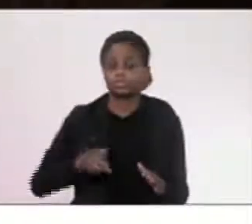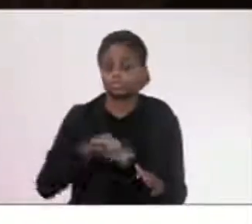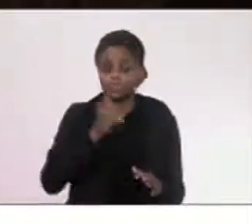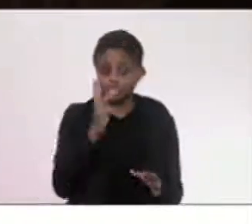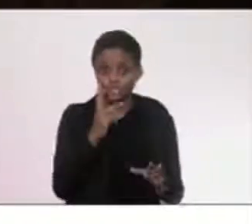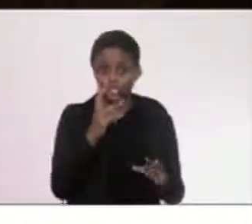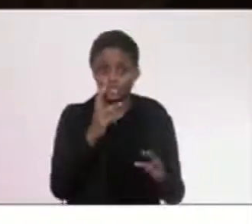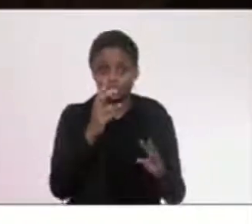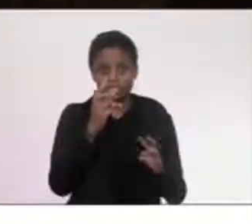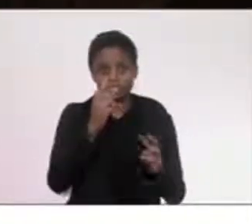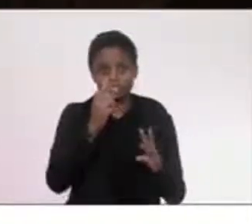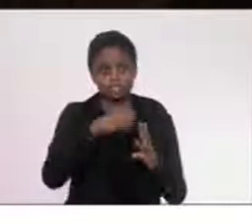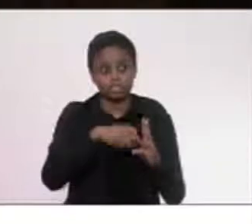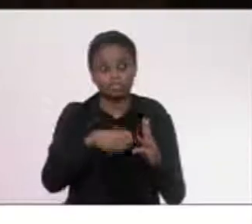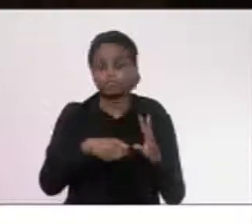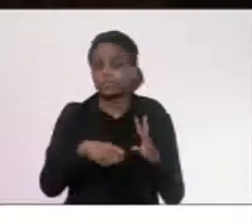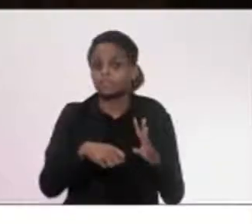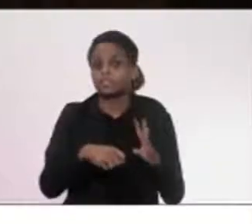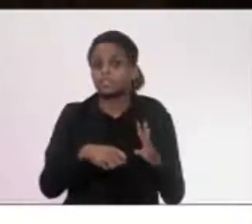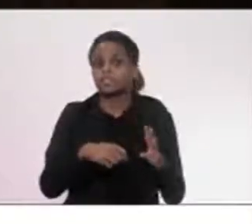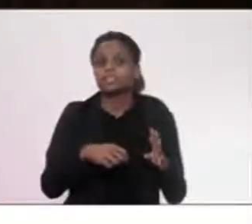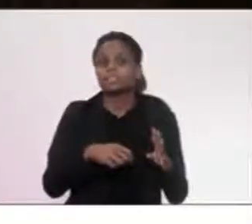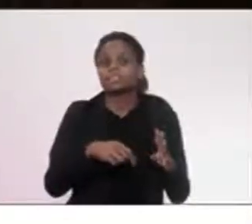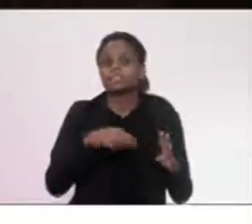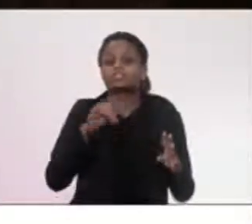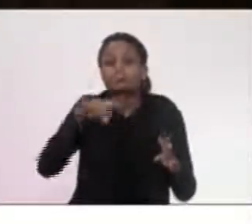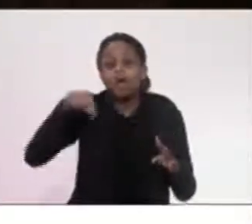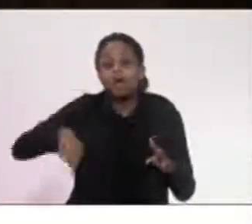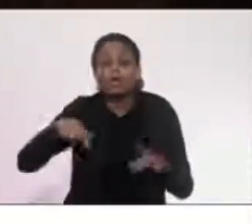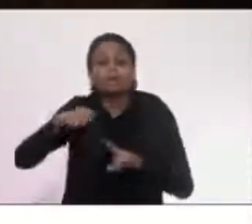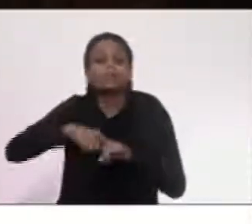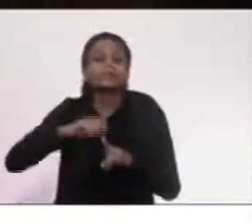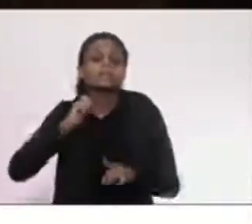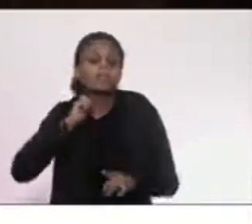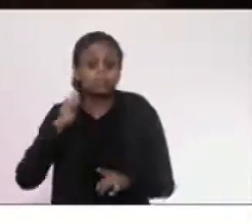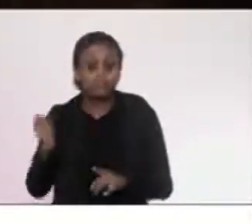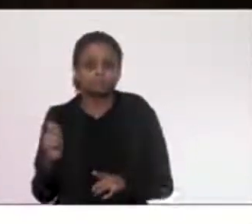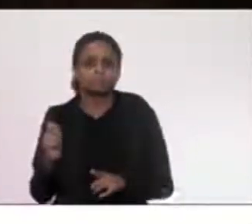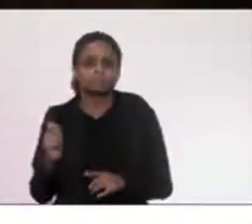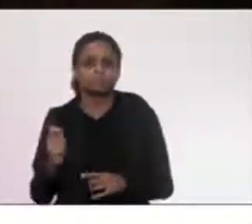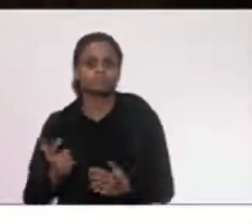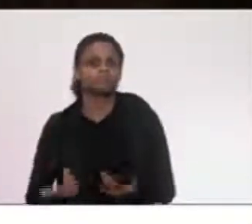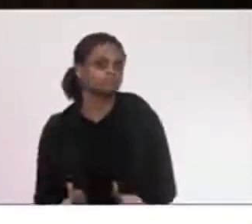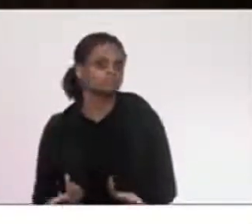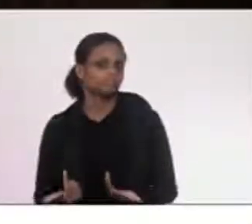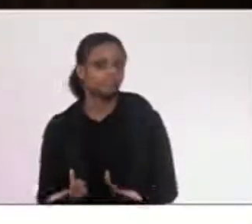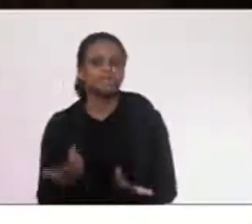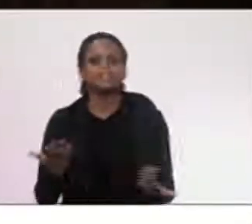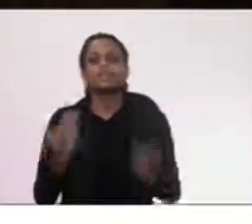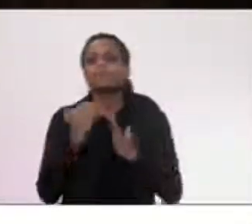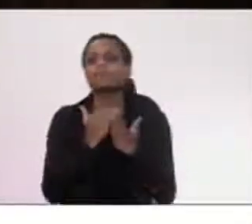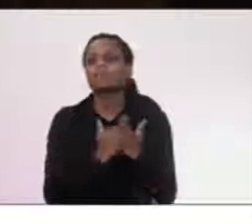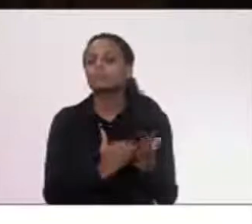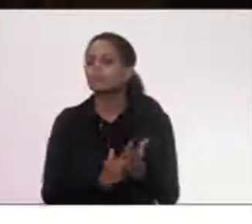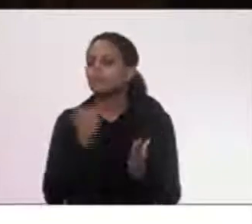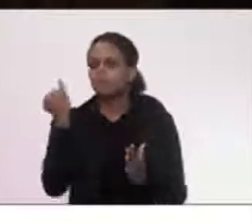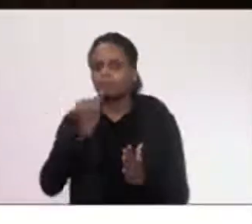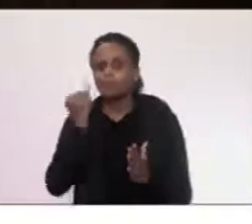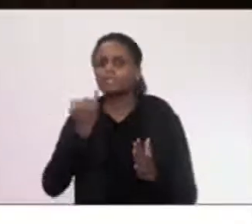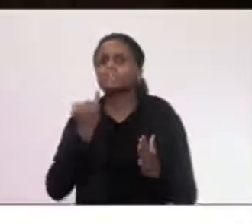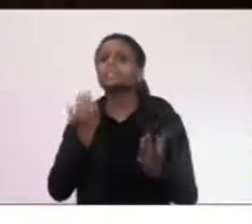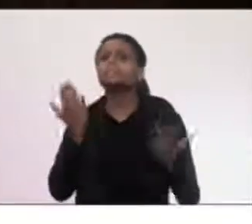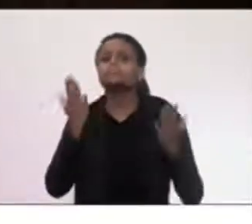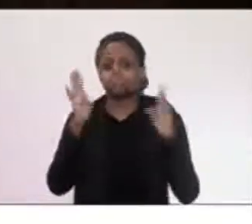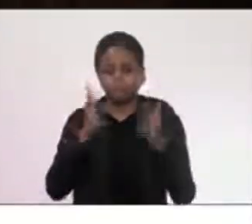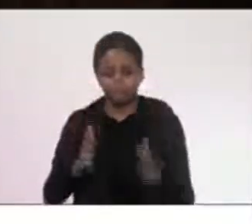primeiros meses agora em abril. Ou seja, estão sucateando um programa que é fundamental e